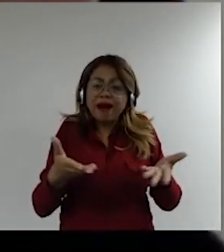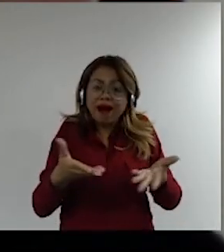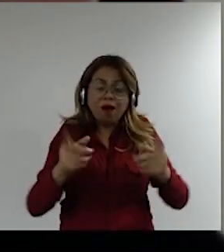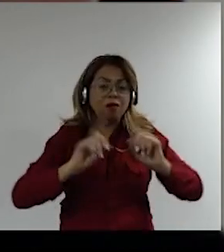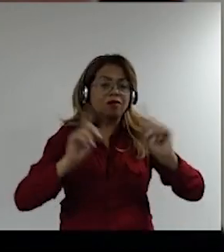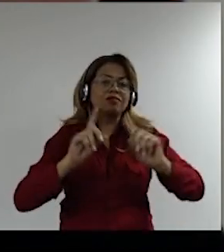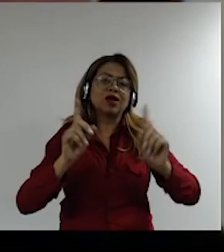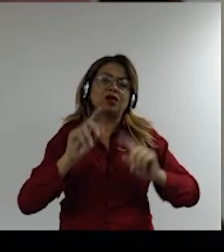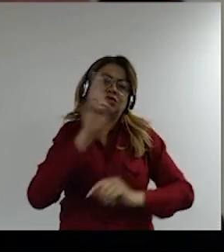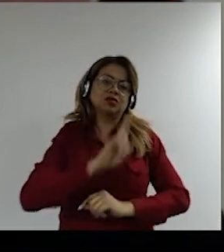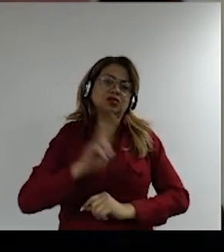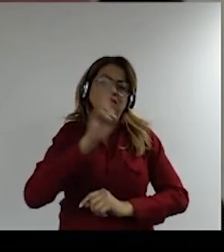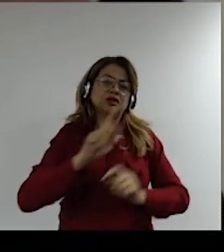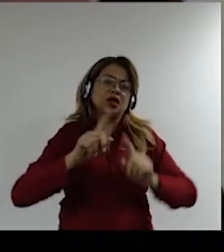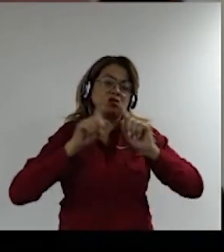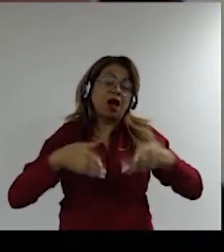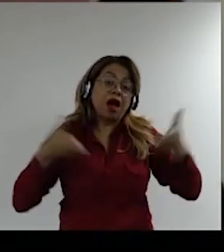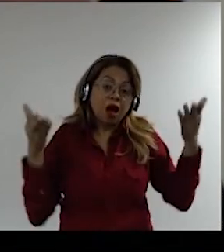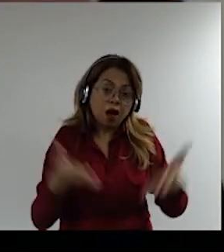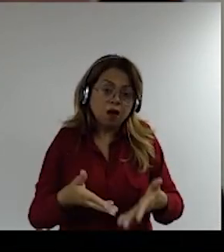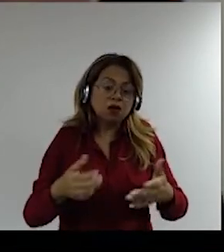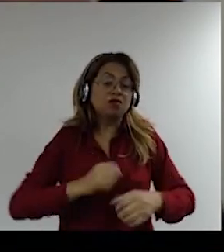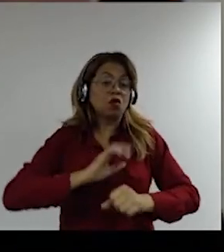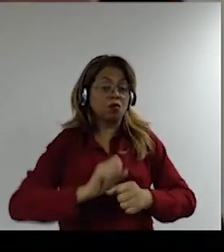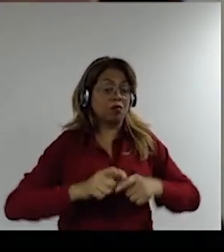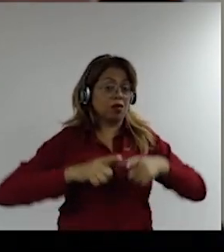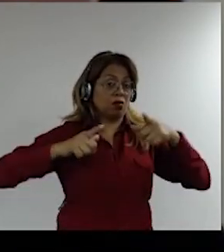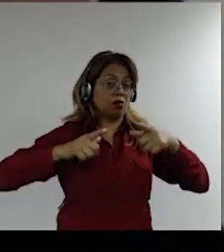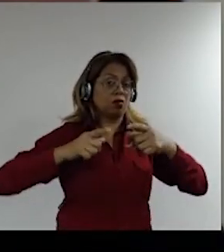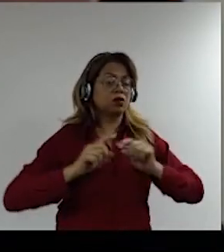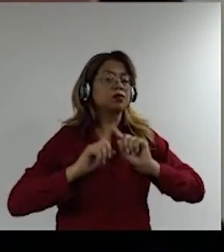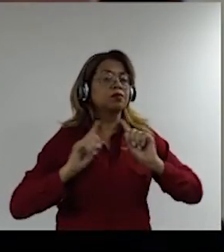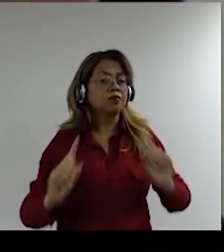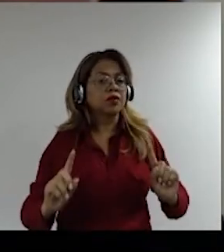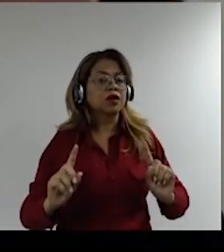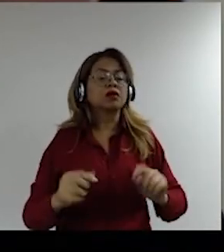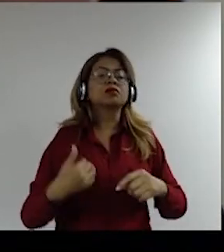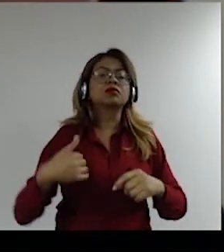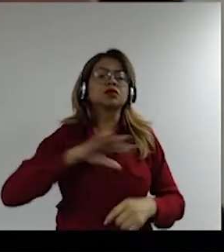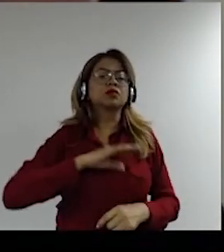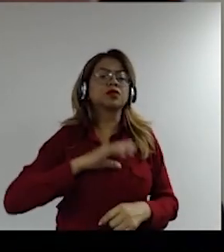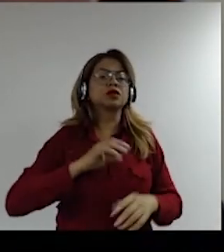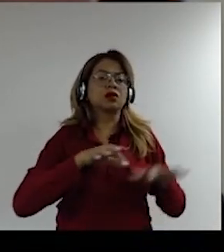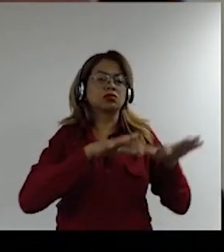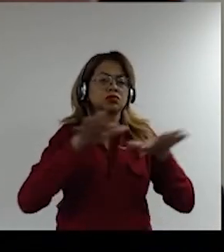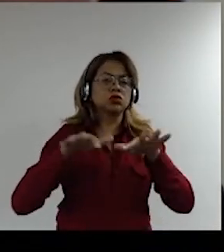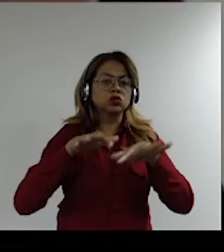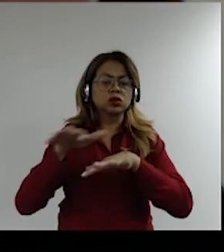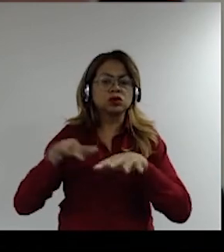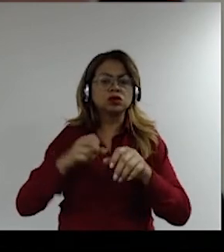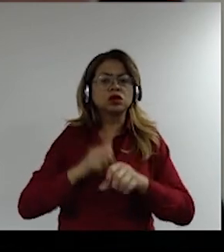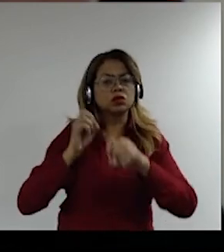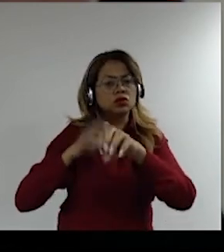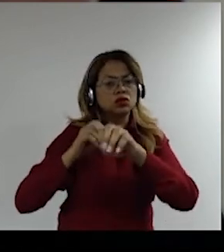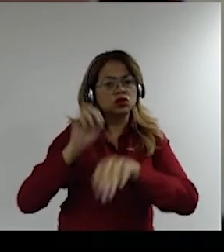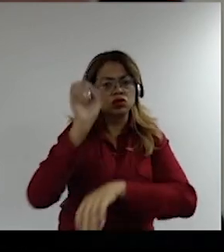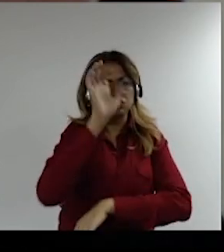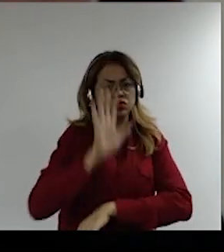superior. Agora ela está mais aguçada. O sistema de ensino